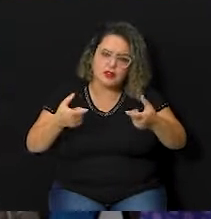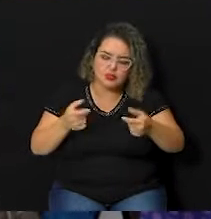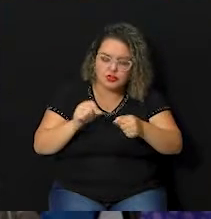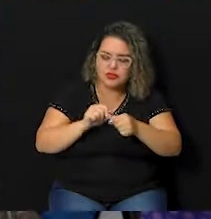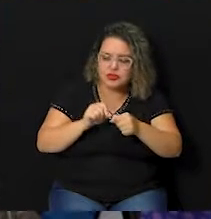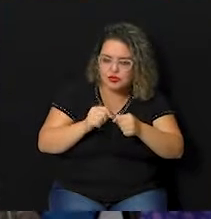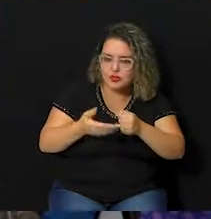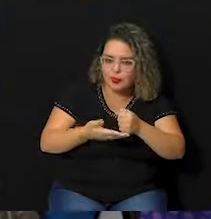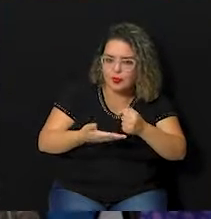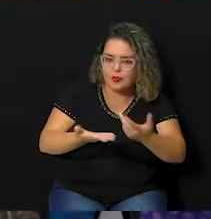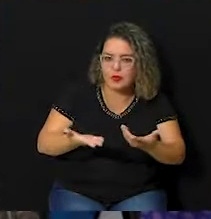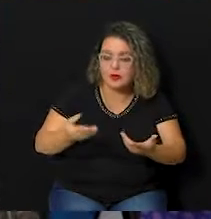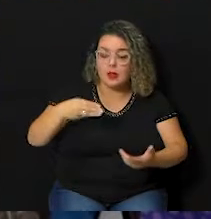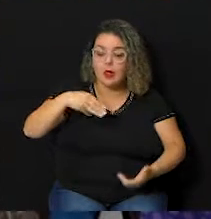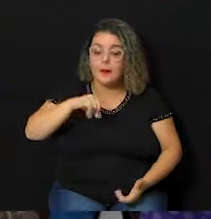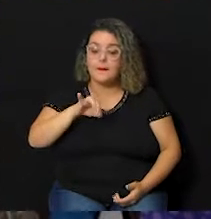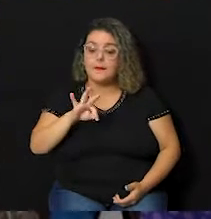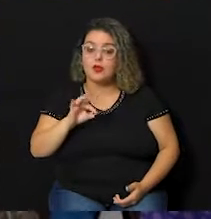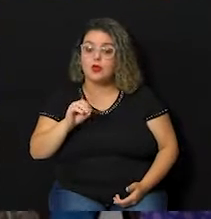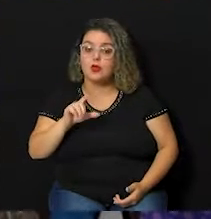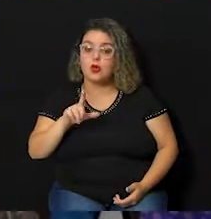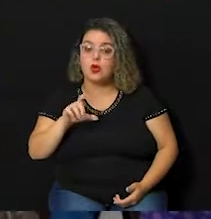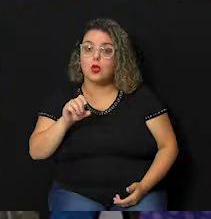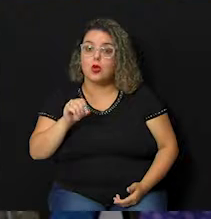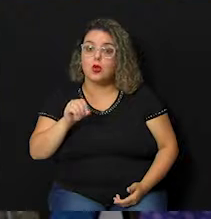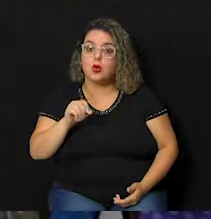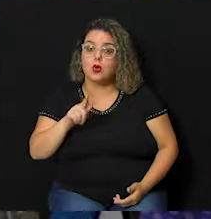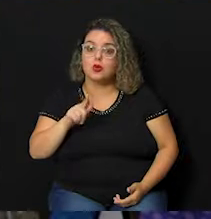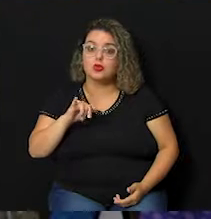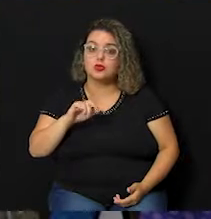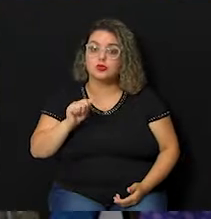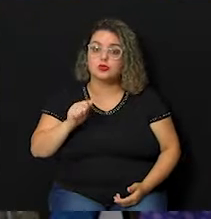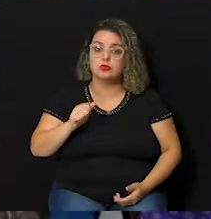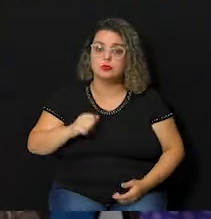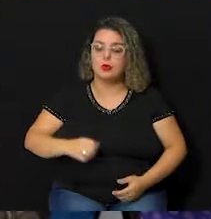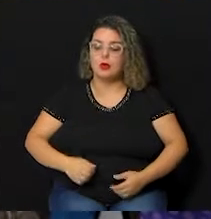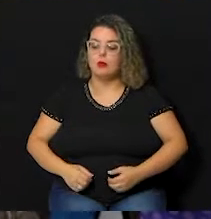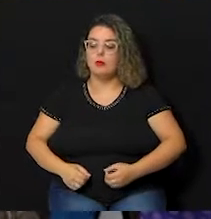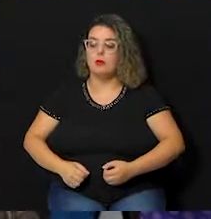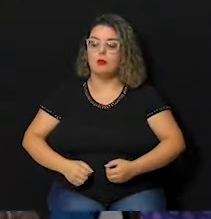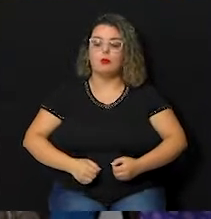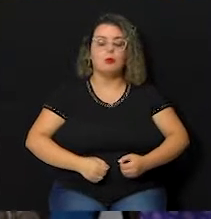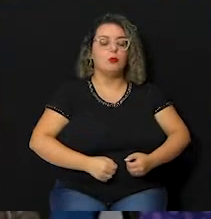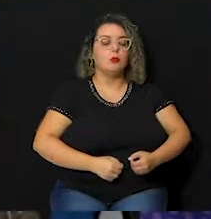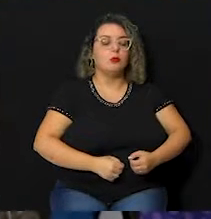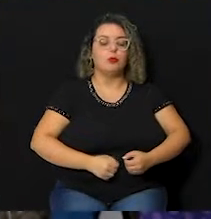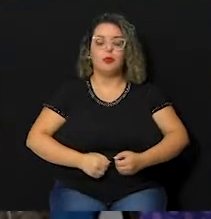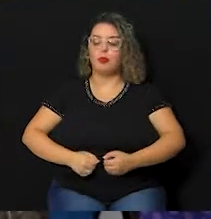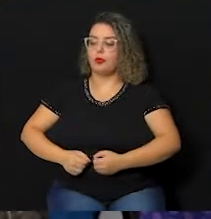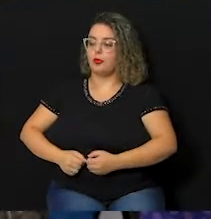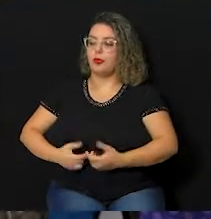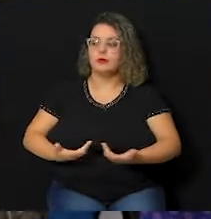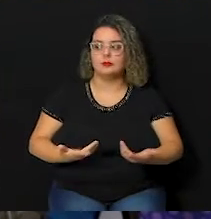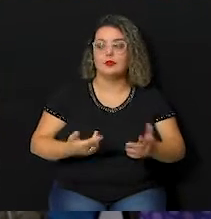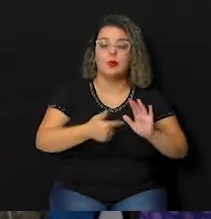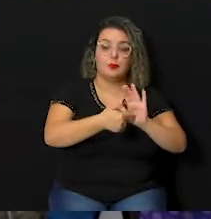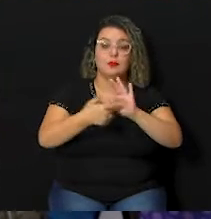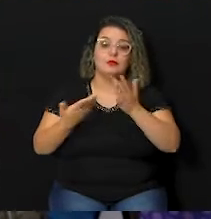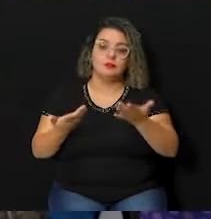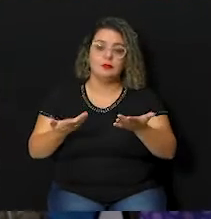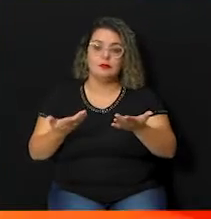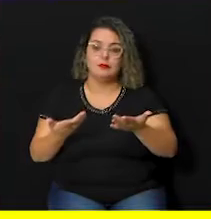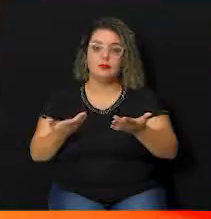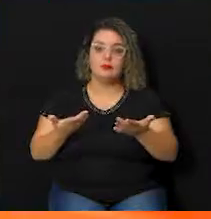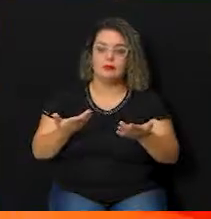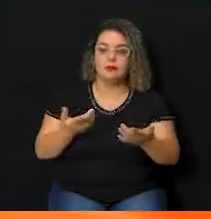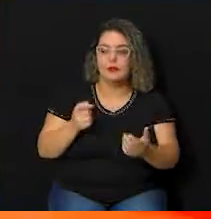tem na mitologia é que ninguém mexeu o pescoço antes, né? Todo mundo travadão. Então dá pra mostrar, assim, tipo, invejinhas